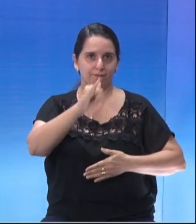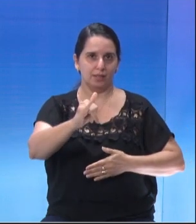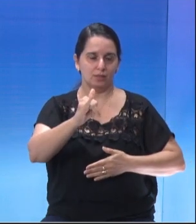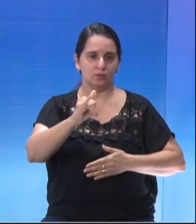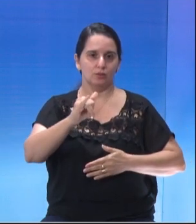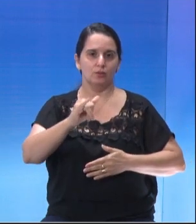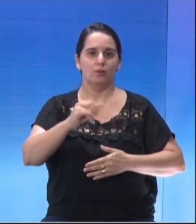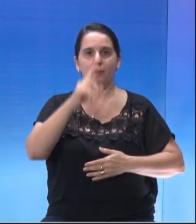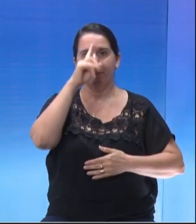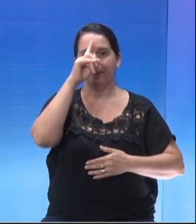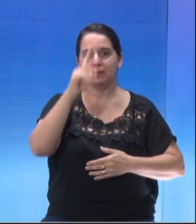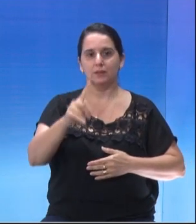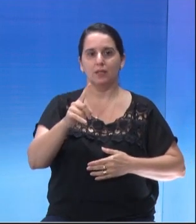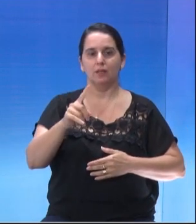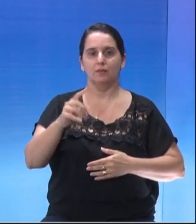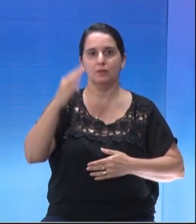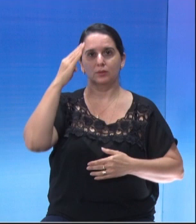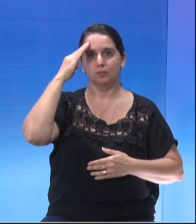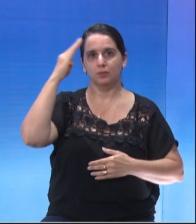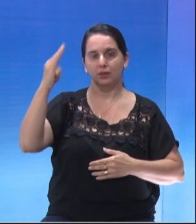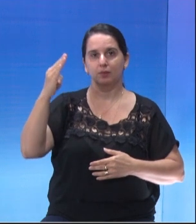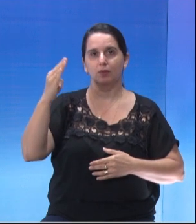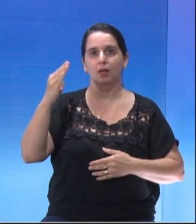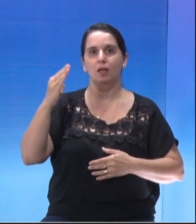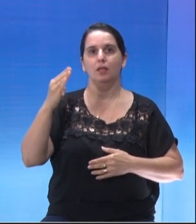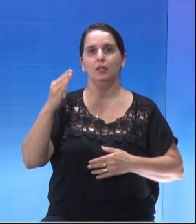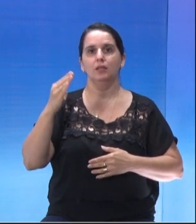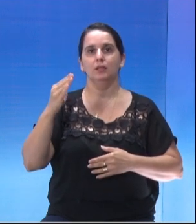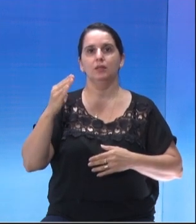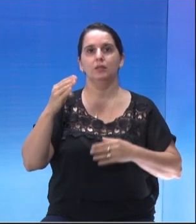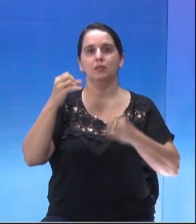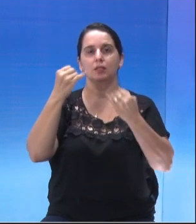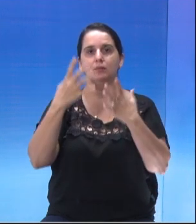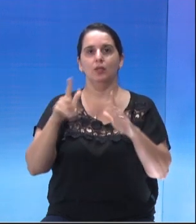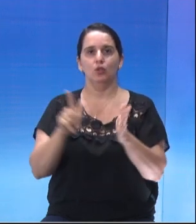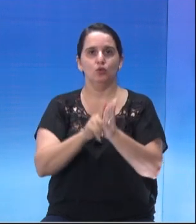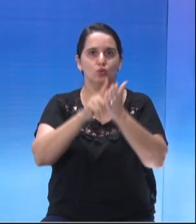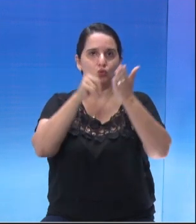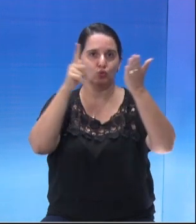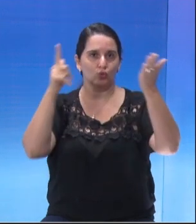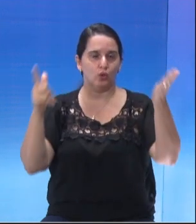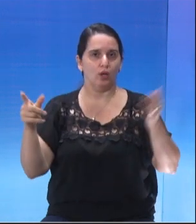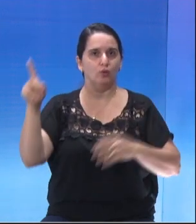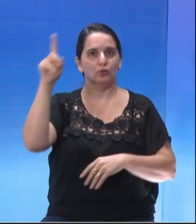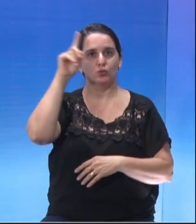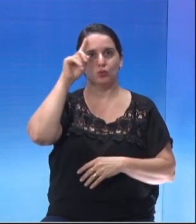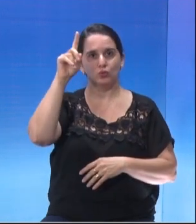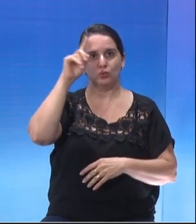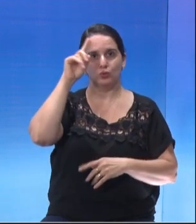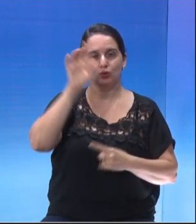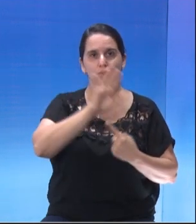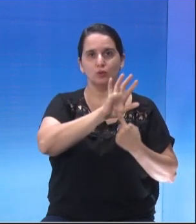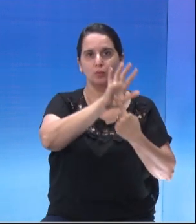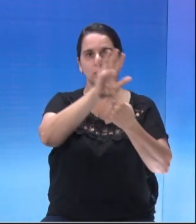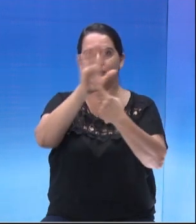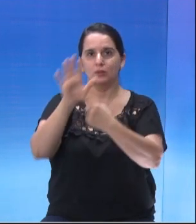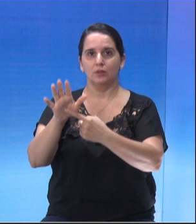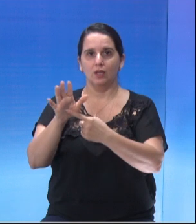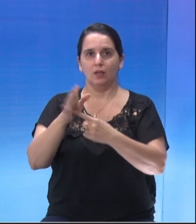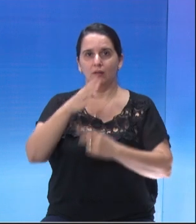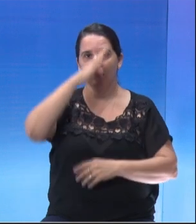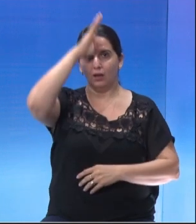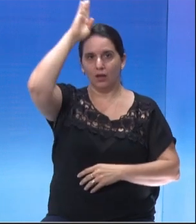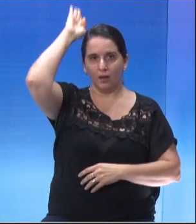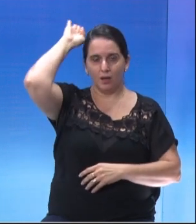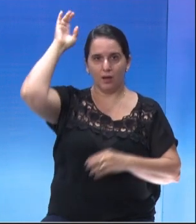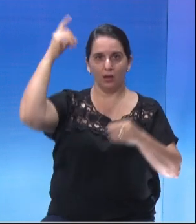transmitiam os principais pontos da Acta Diurna, um jornal, exposto diariamente no Fórum de Roma. Essa tábua,